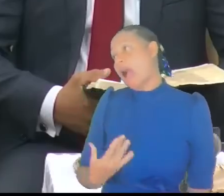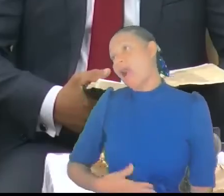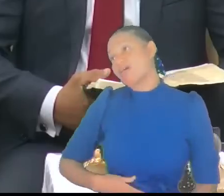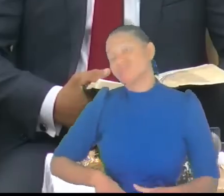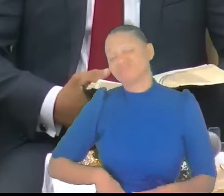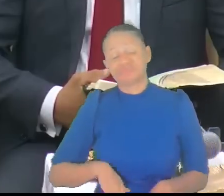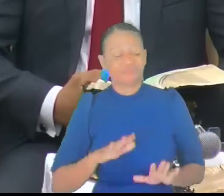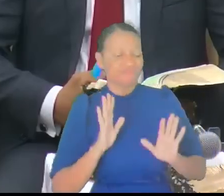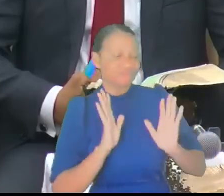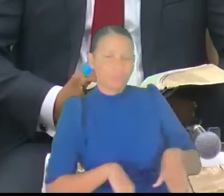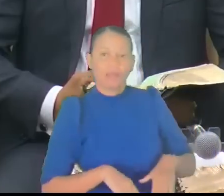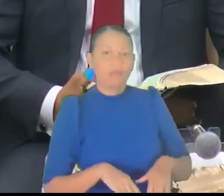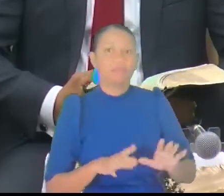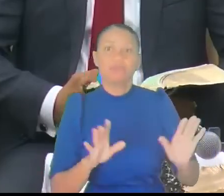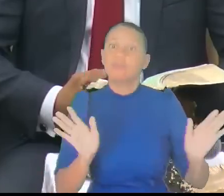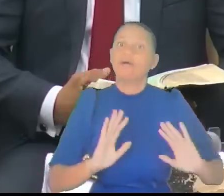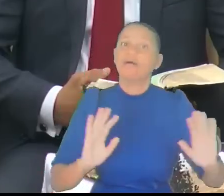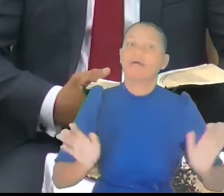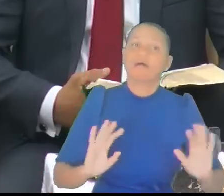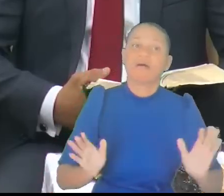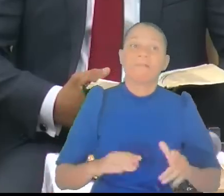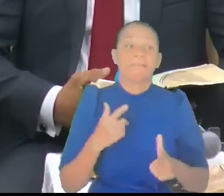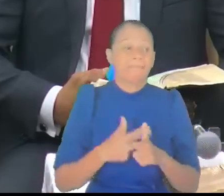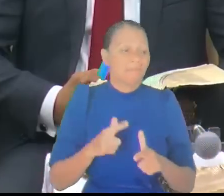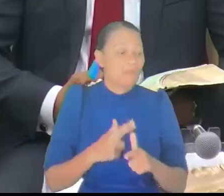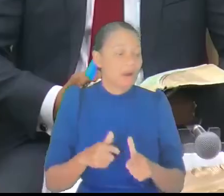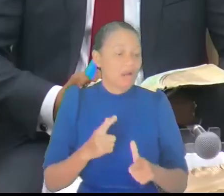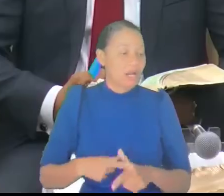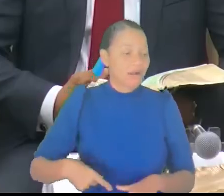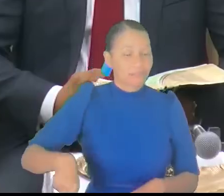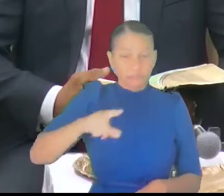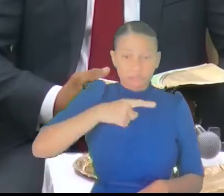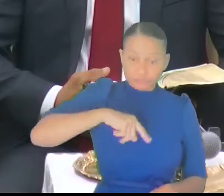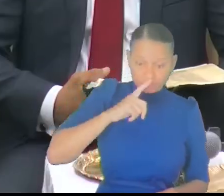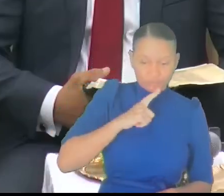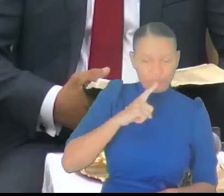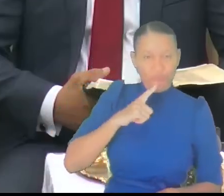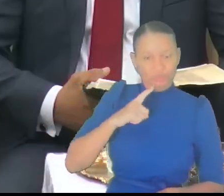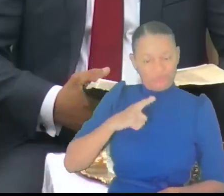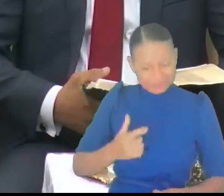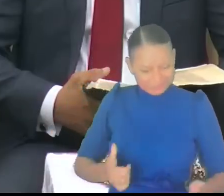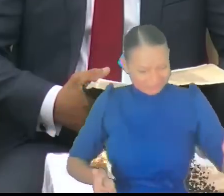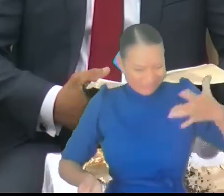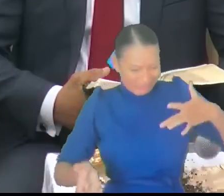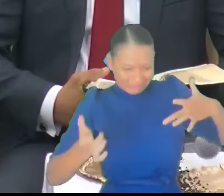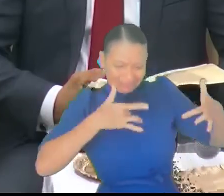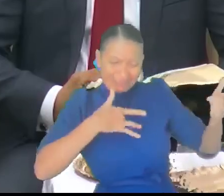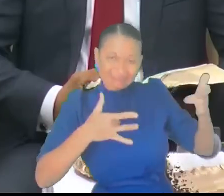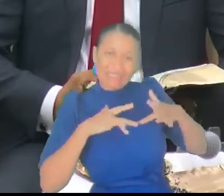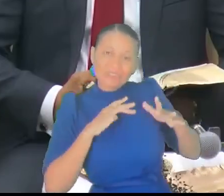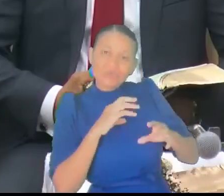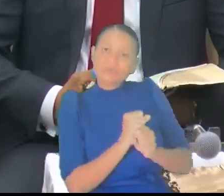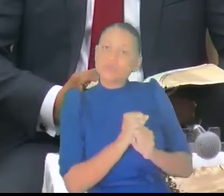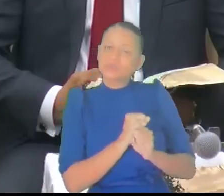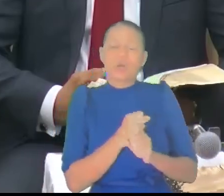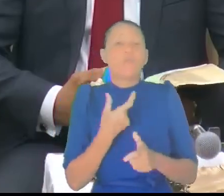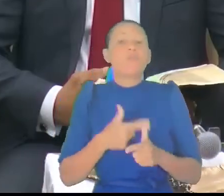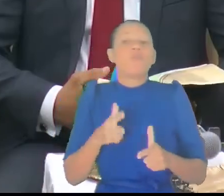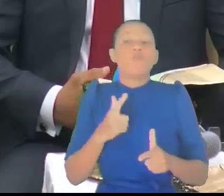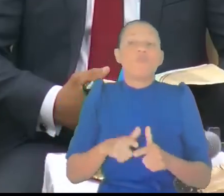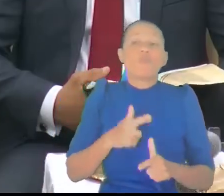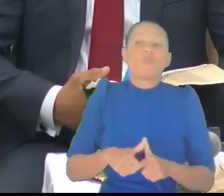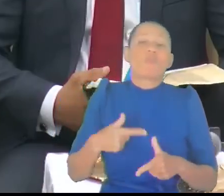das trevas. O problema não é nós termos resquícios das trevas. O problema é nós